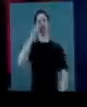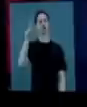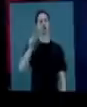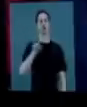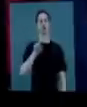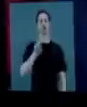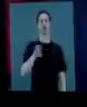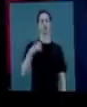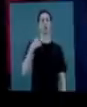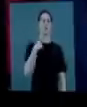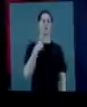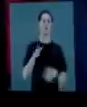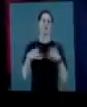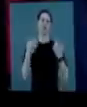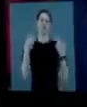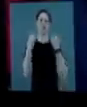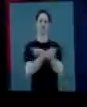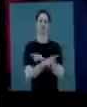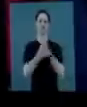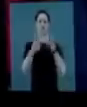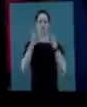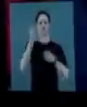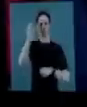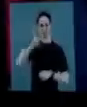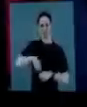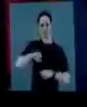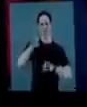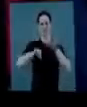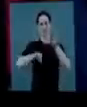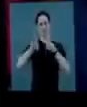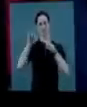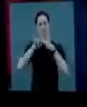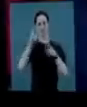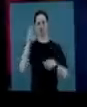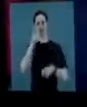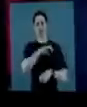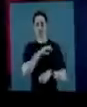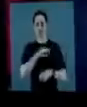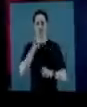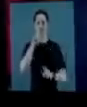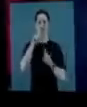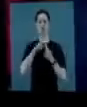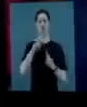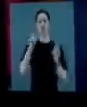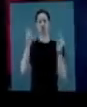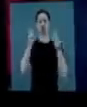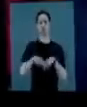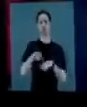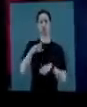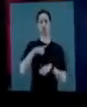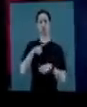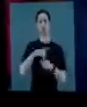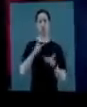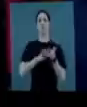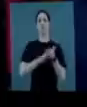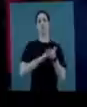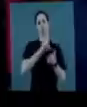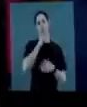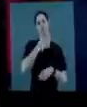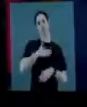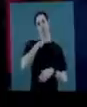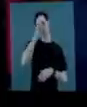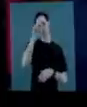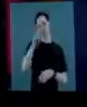tanta contradição que deu para ver que foi uma coisa feito rápido para que pegasse no meu aniversário porque